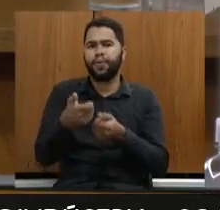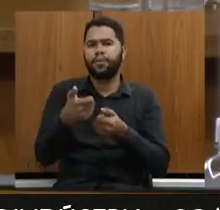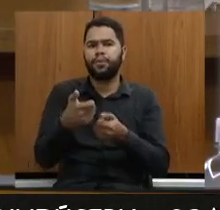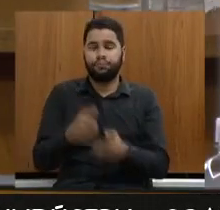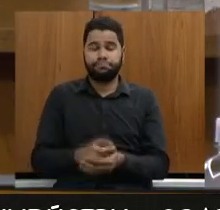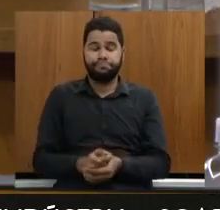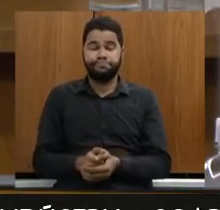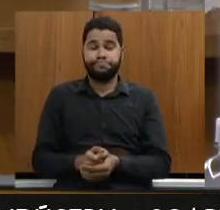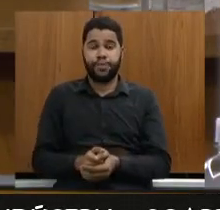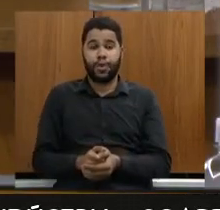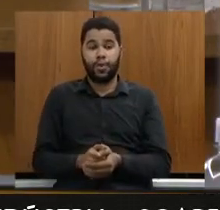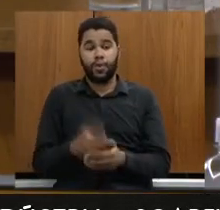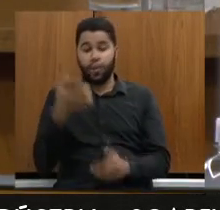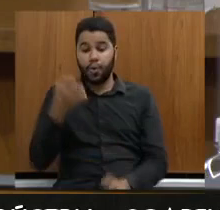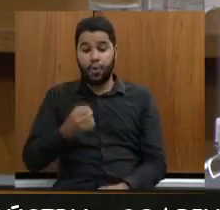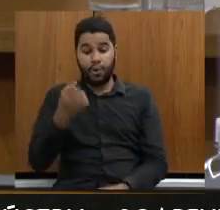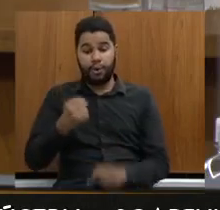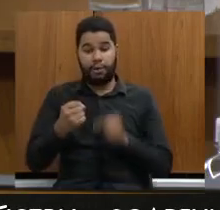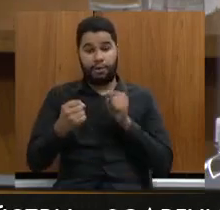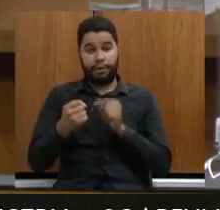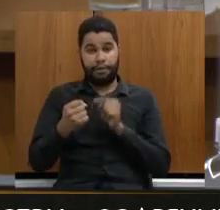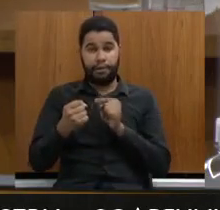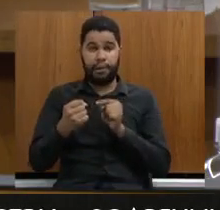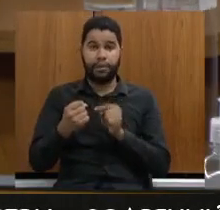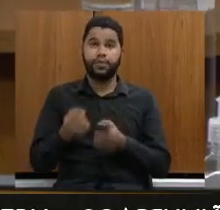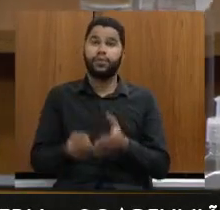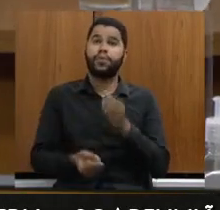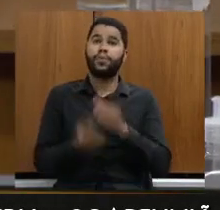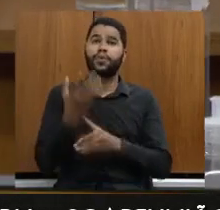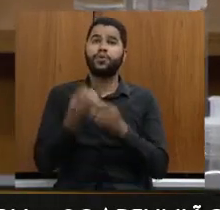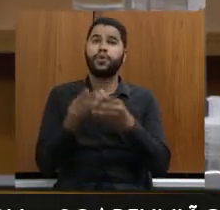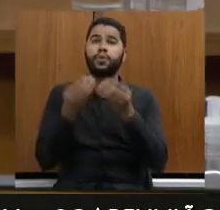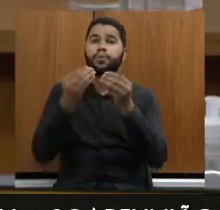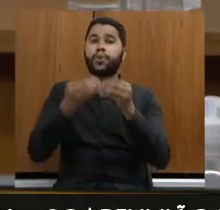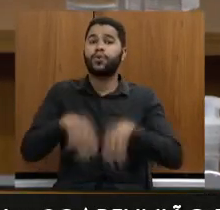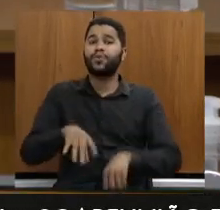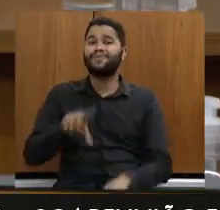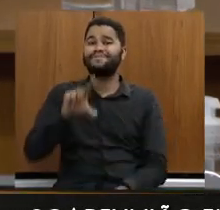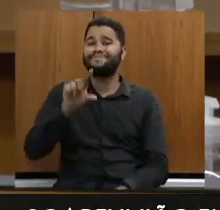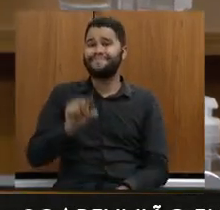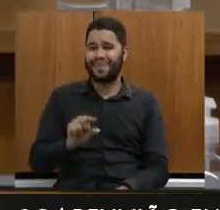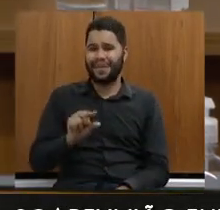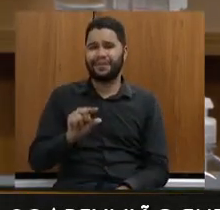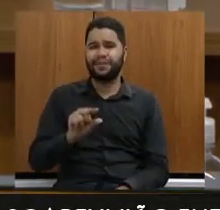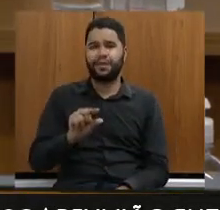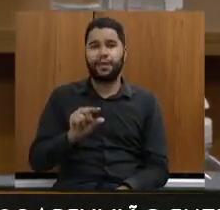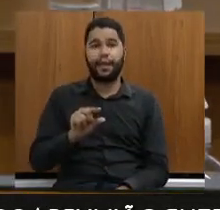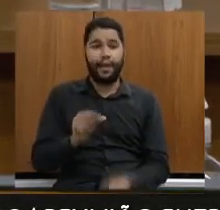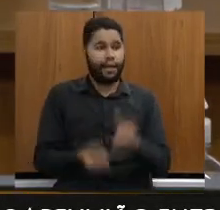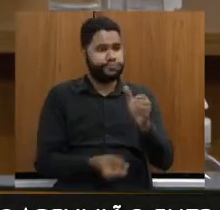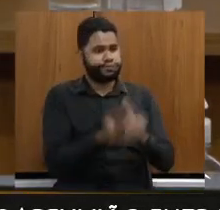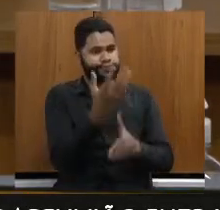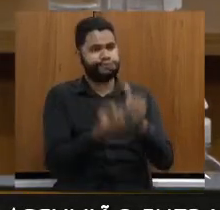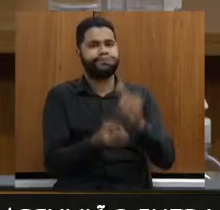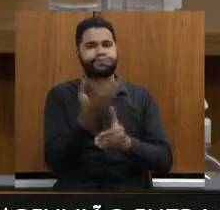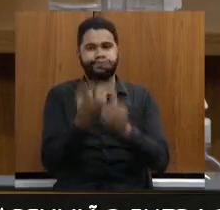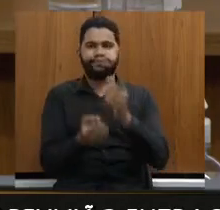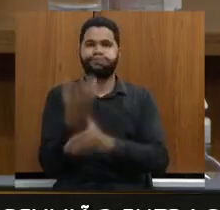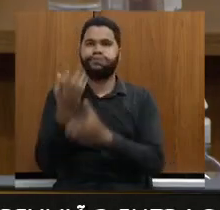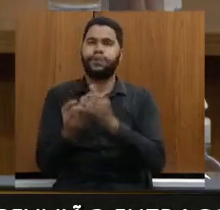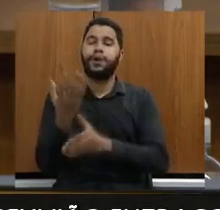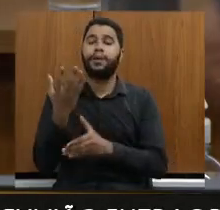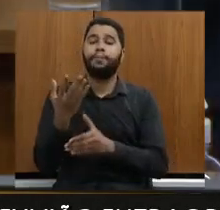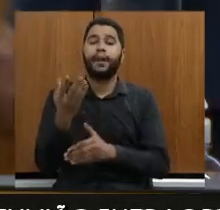o leite o que que o caminho que eu vejo porque pois o tenha menos prejuízo é realmente aumentar a produtividade naturalmente